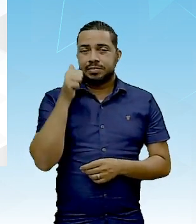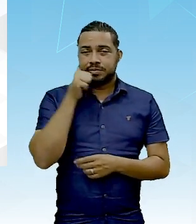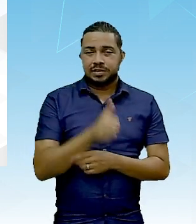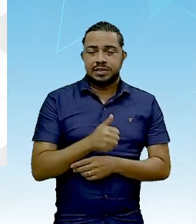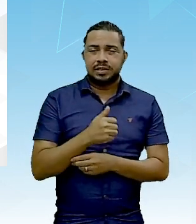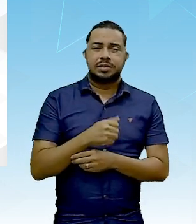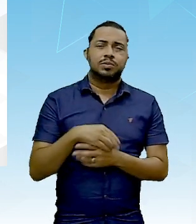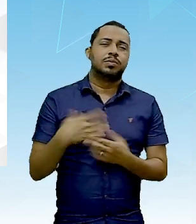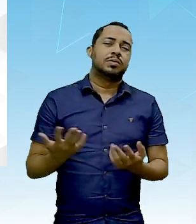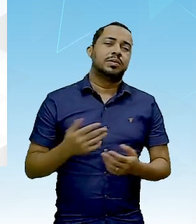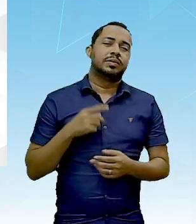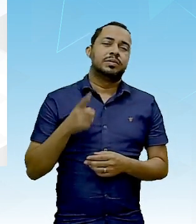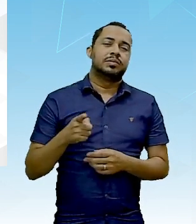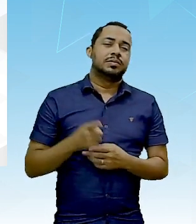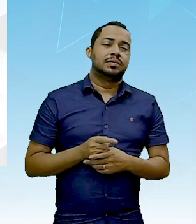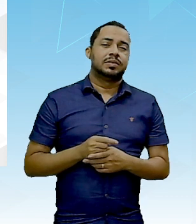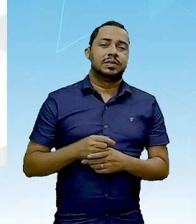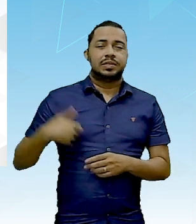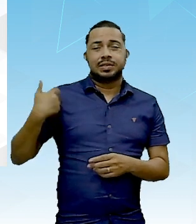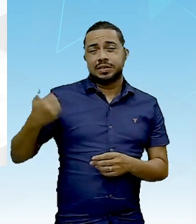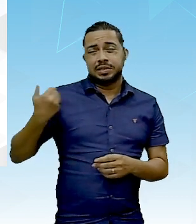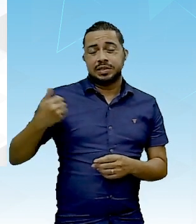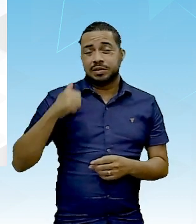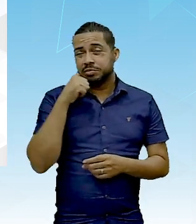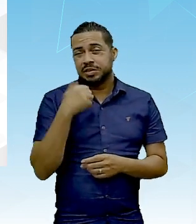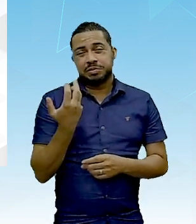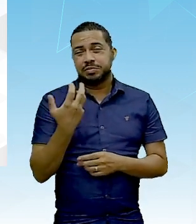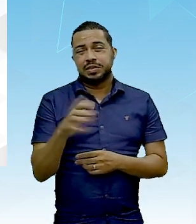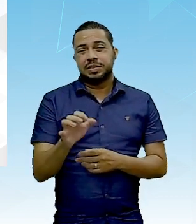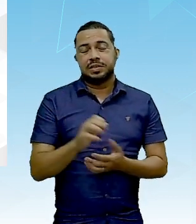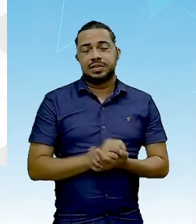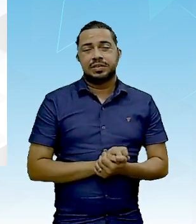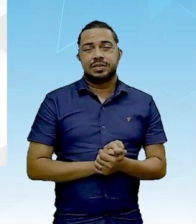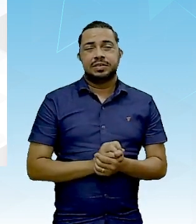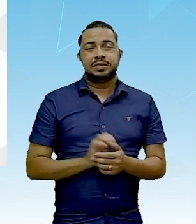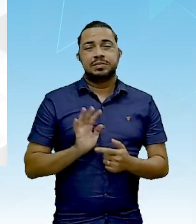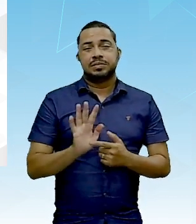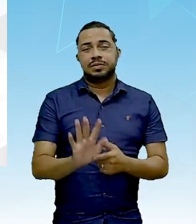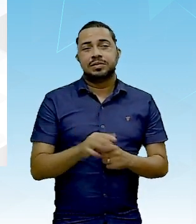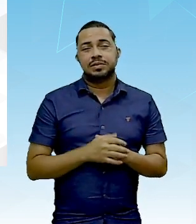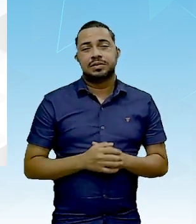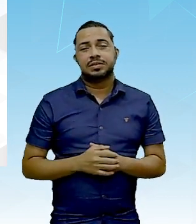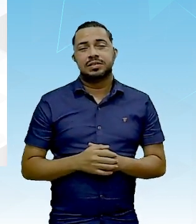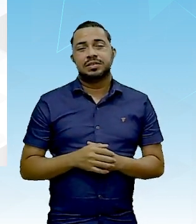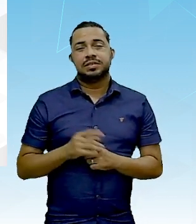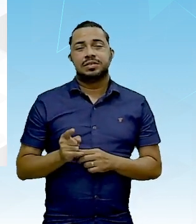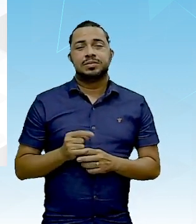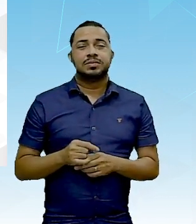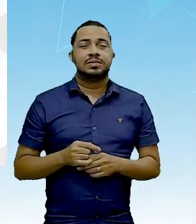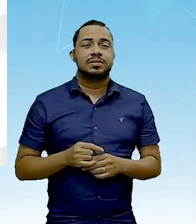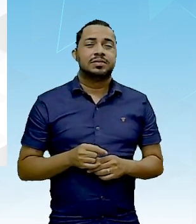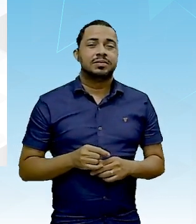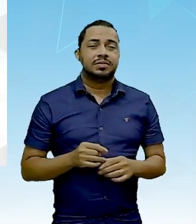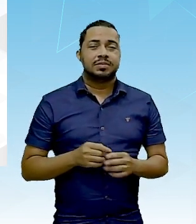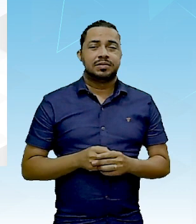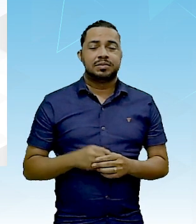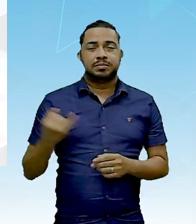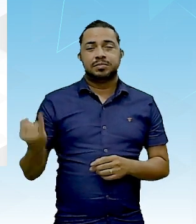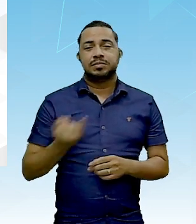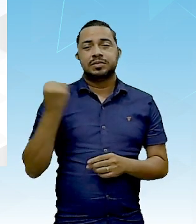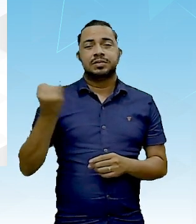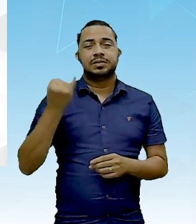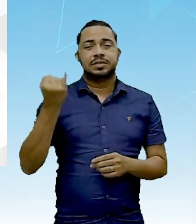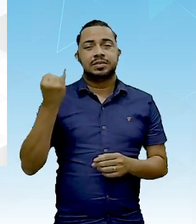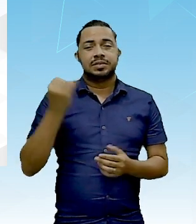qual a sua idade? Aí a mulher não quer estar expondo esse tipo de dados, a não ser que for essencialmente importante